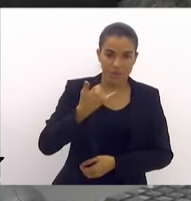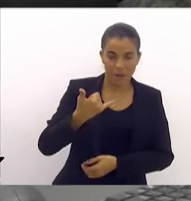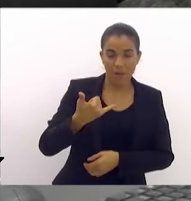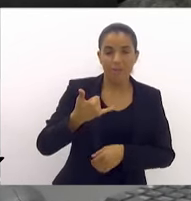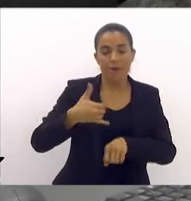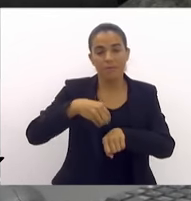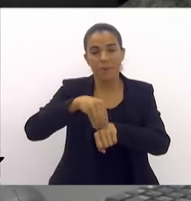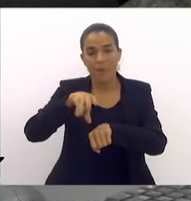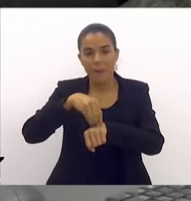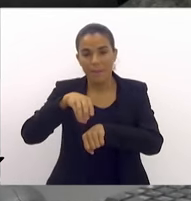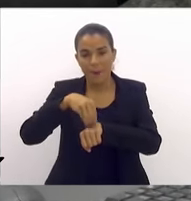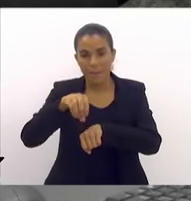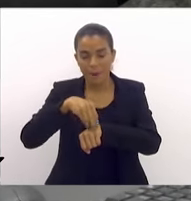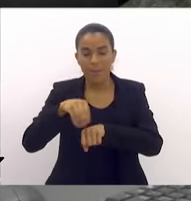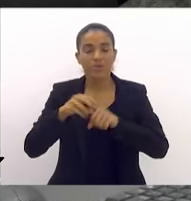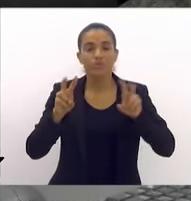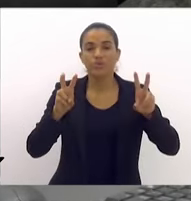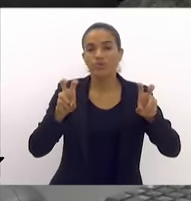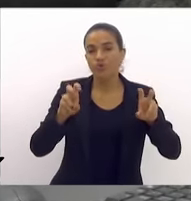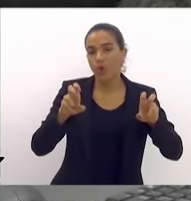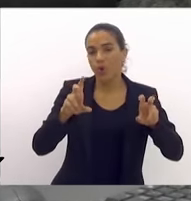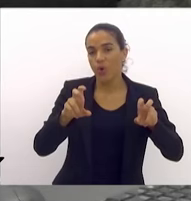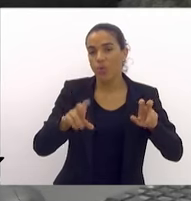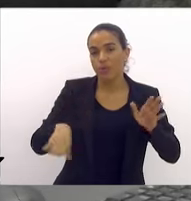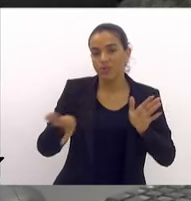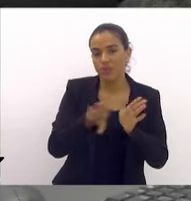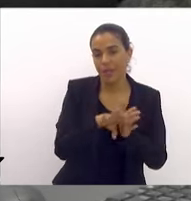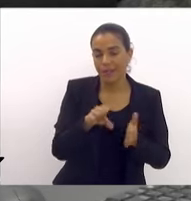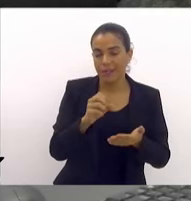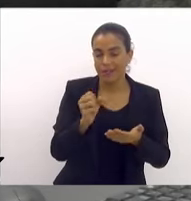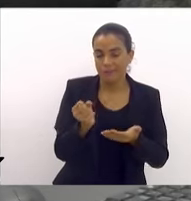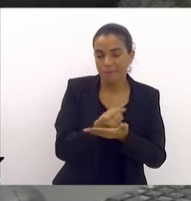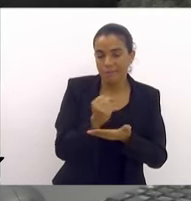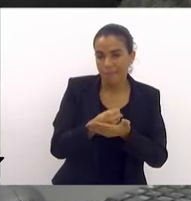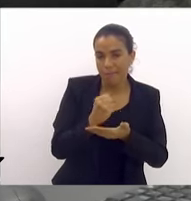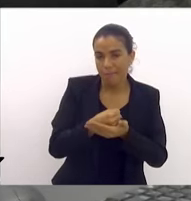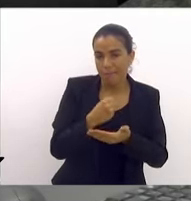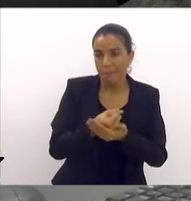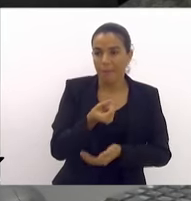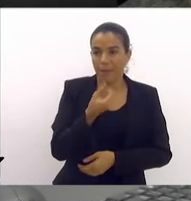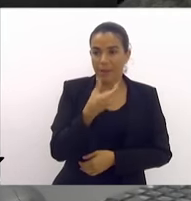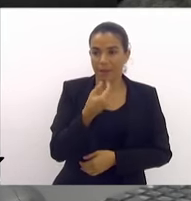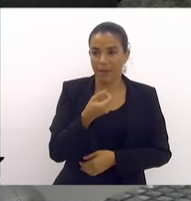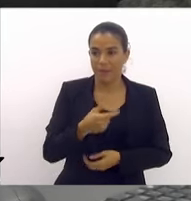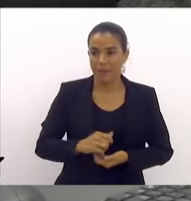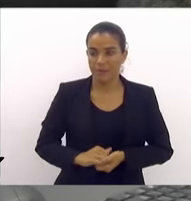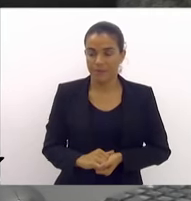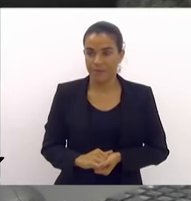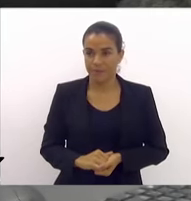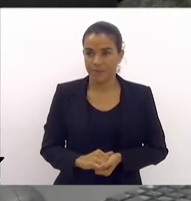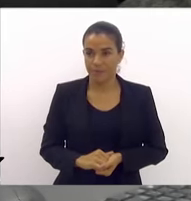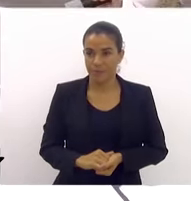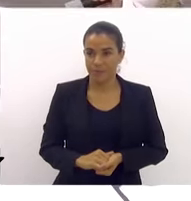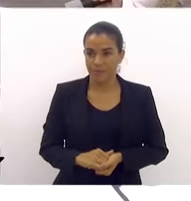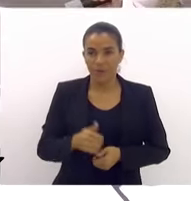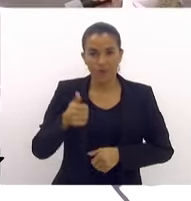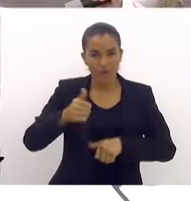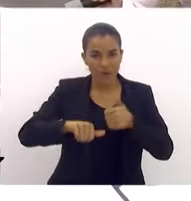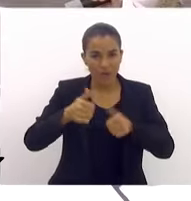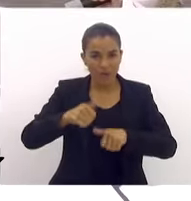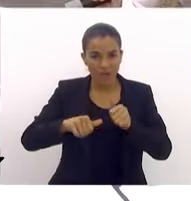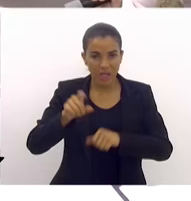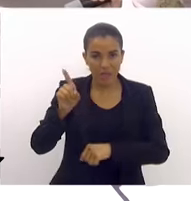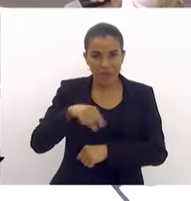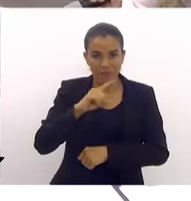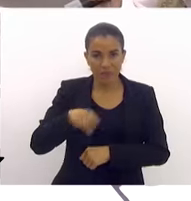aos usuários acerca da disponibilidade dos medicamentos para a sua retirada. Eu lhe pergunto, foi analisado o veto? Não foi